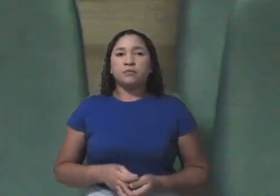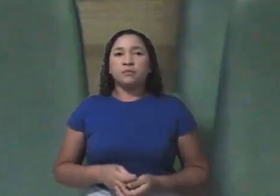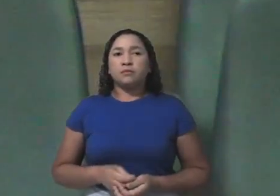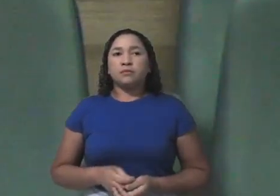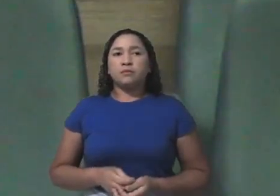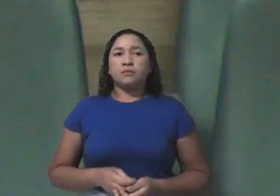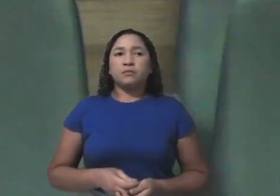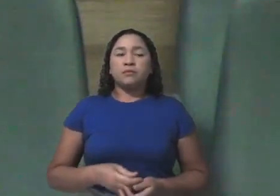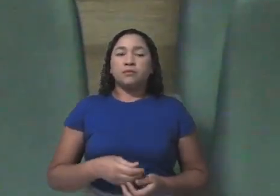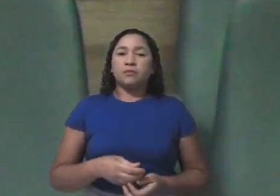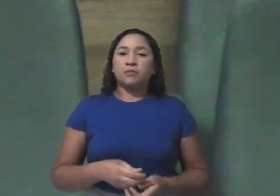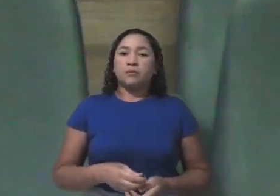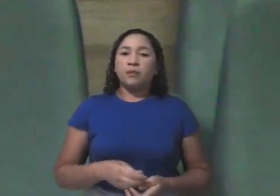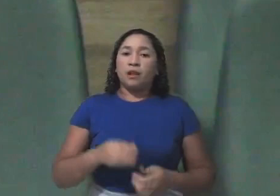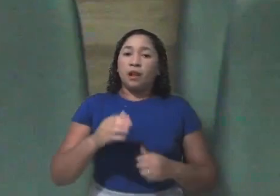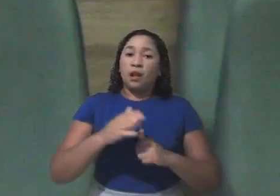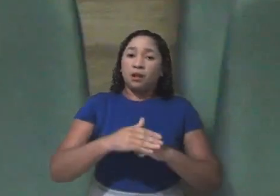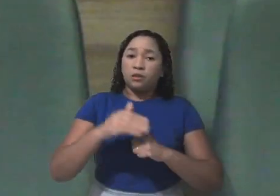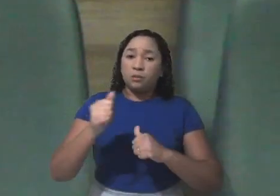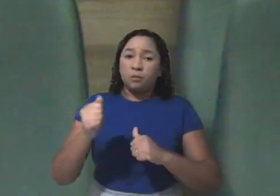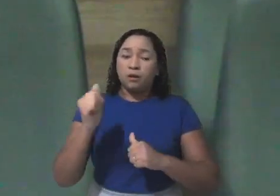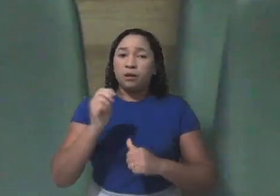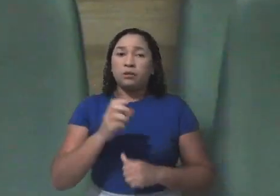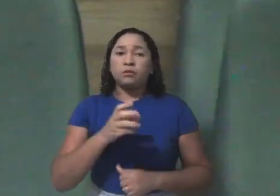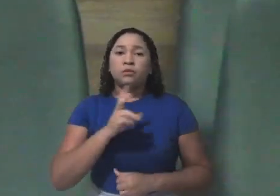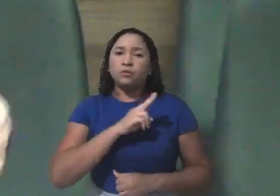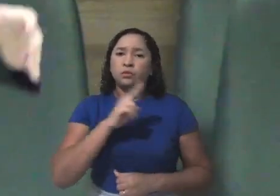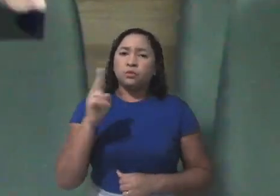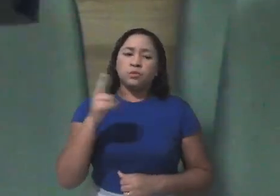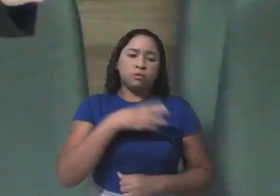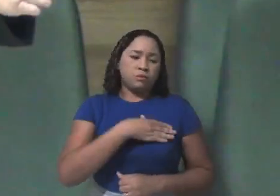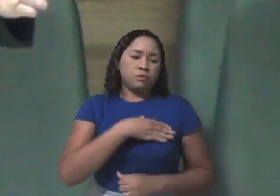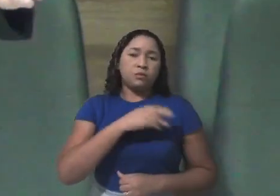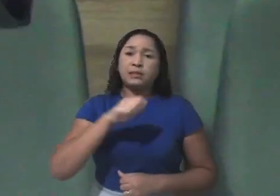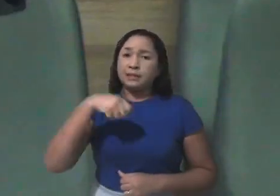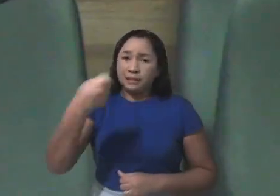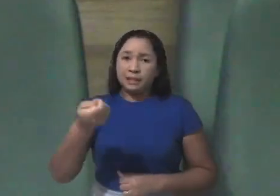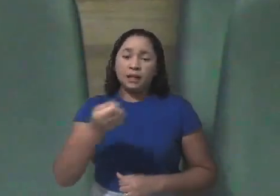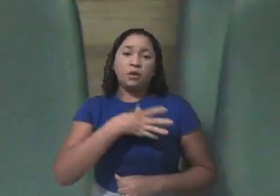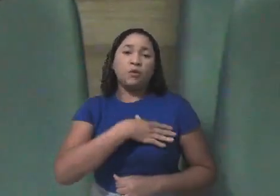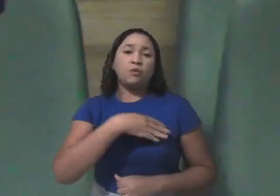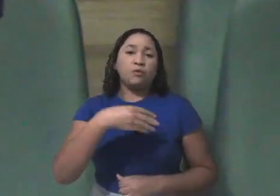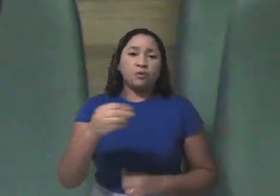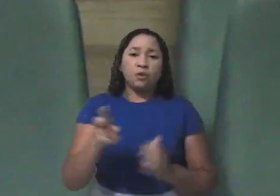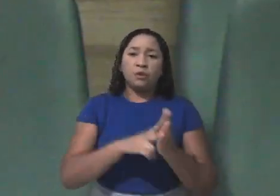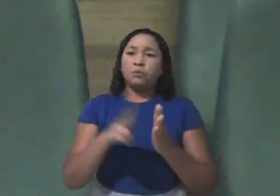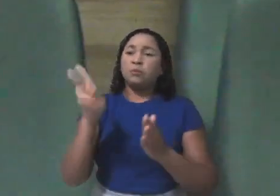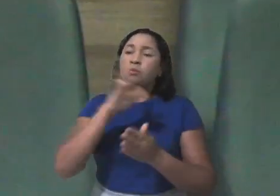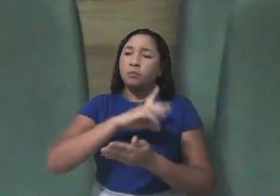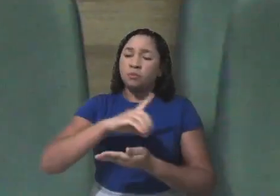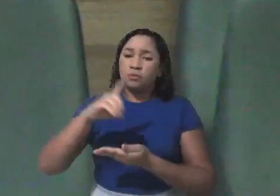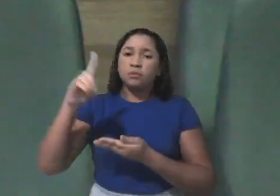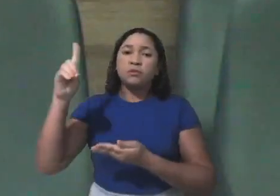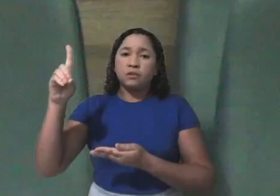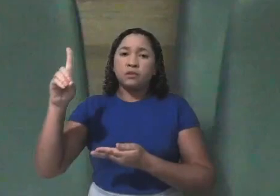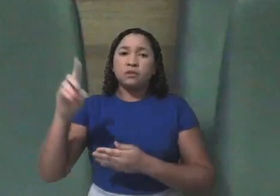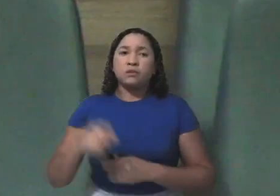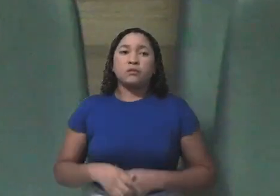chamados filhos de Deus. A tribulação é um período de